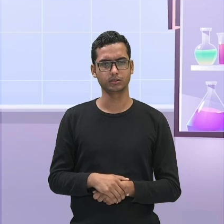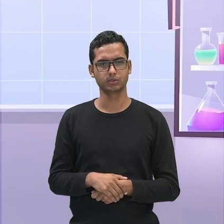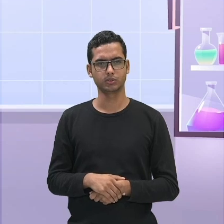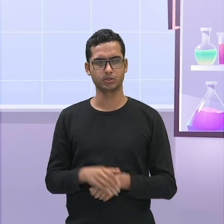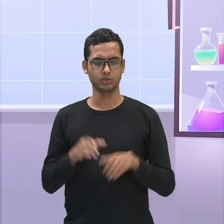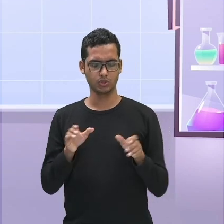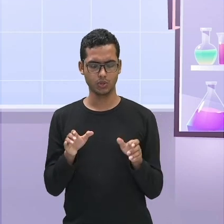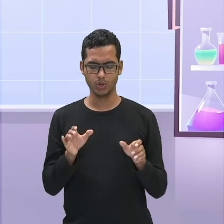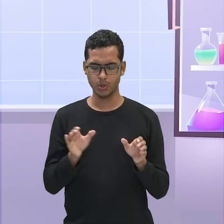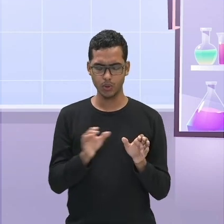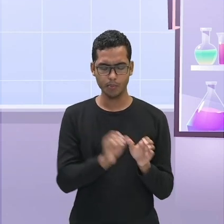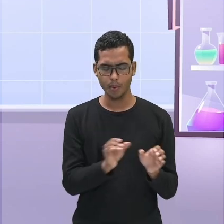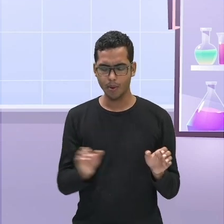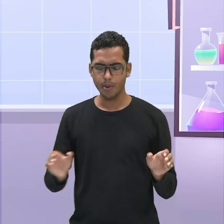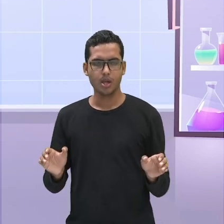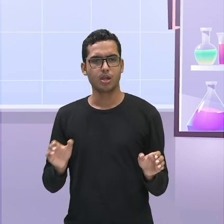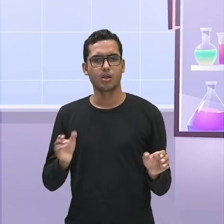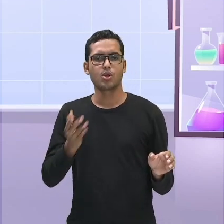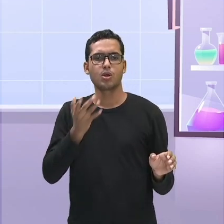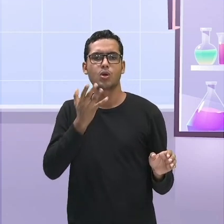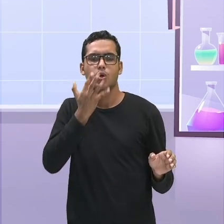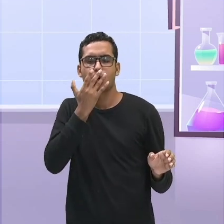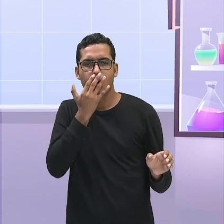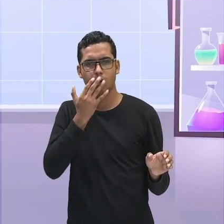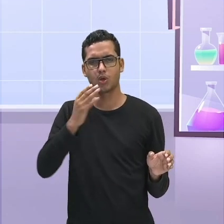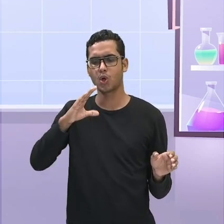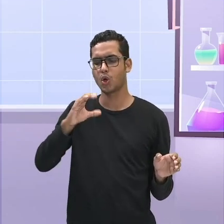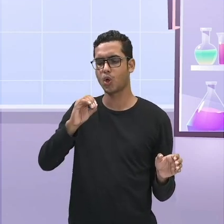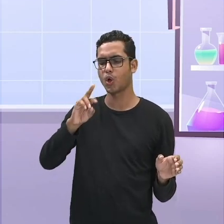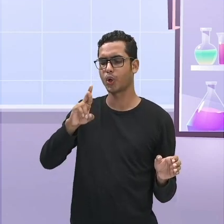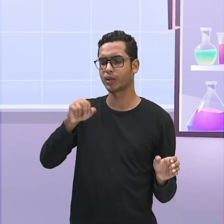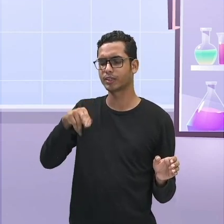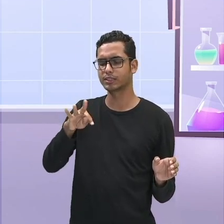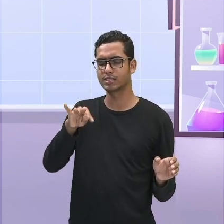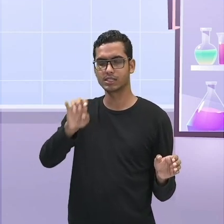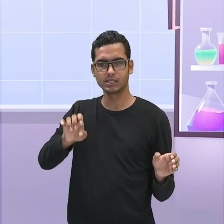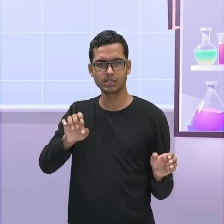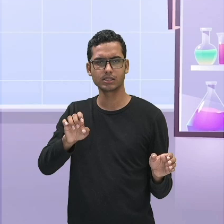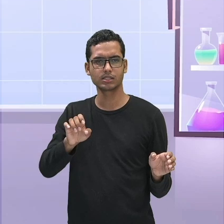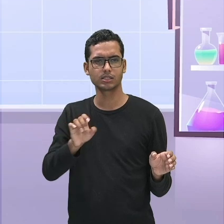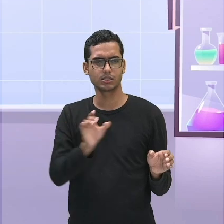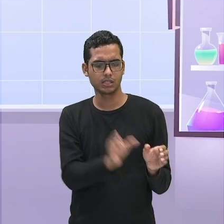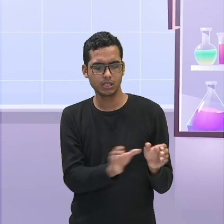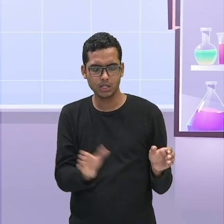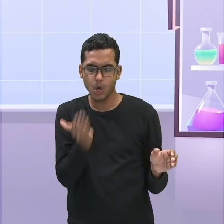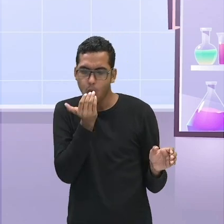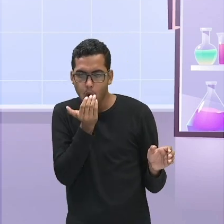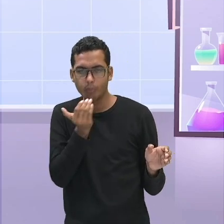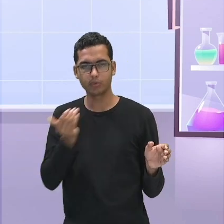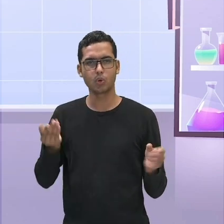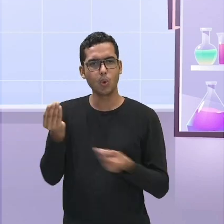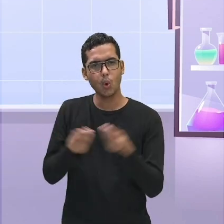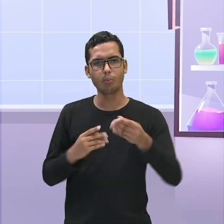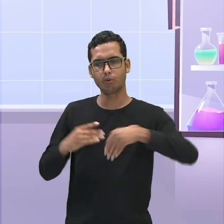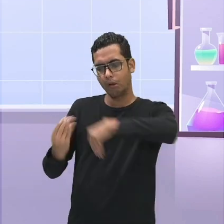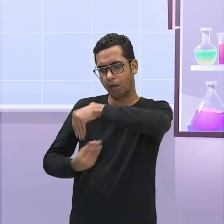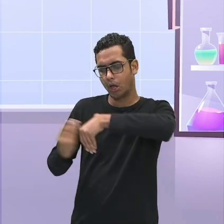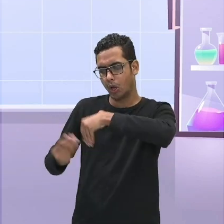corantes alimentares reagem com a água sanitária em velocidades